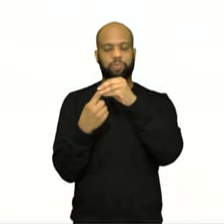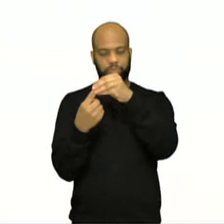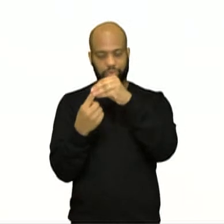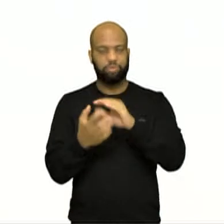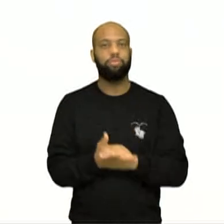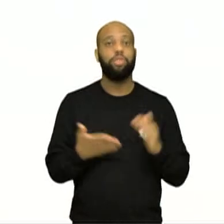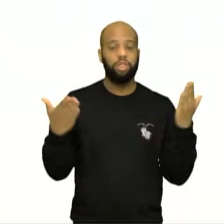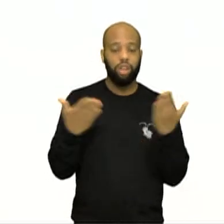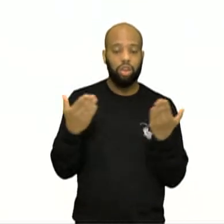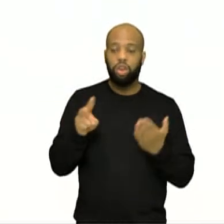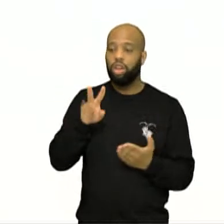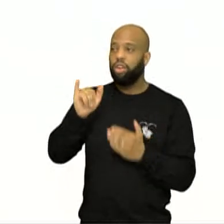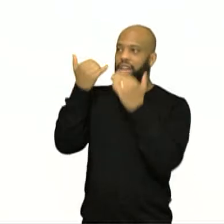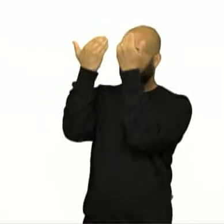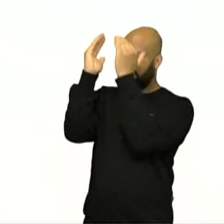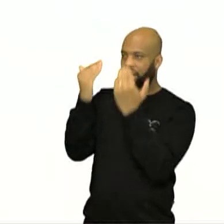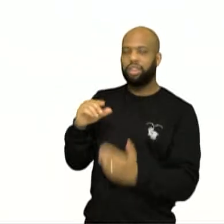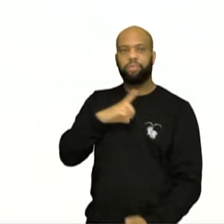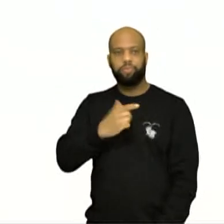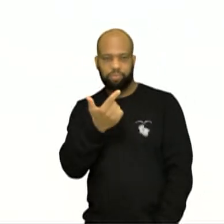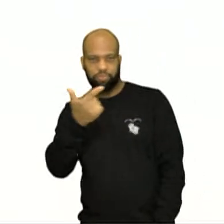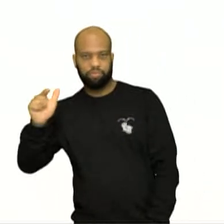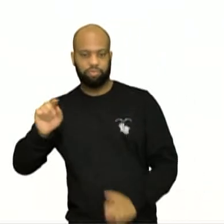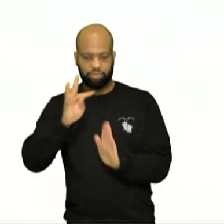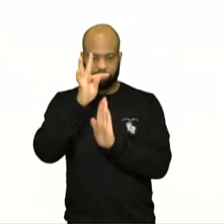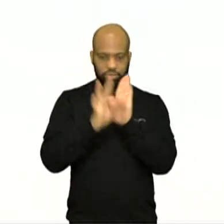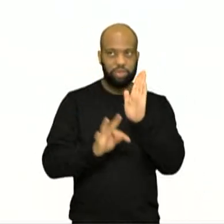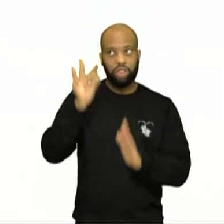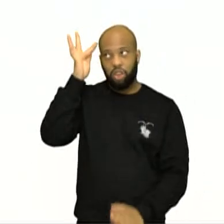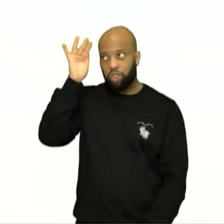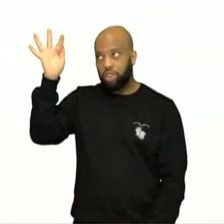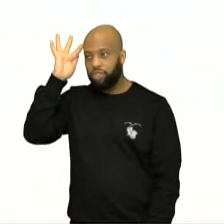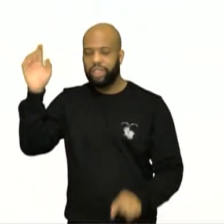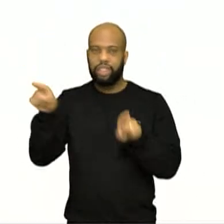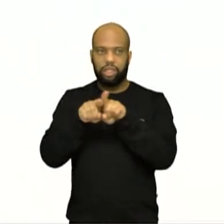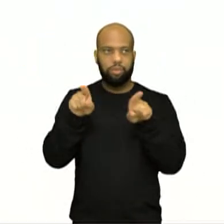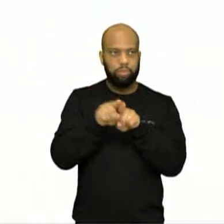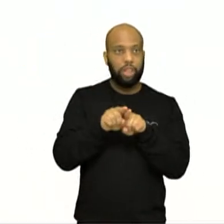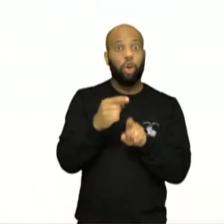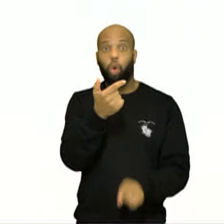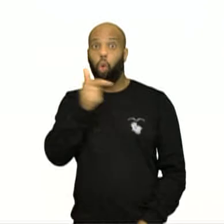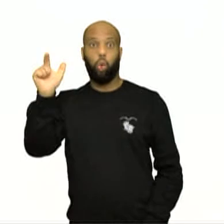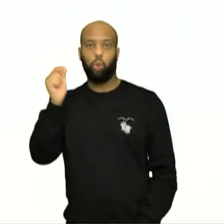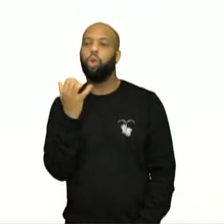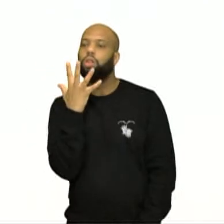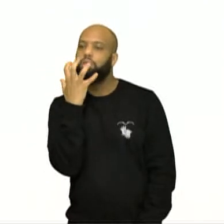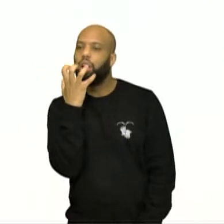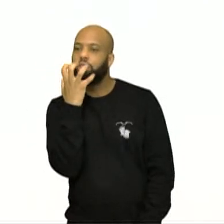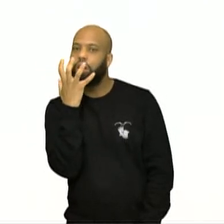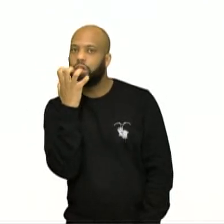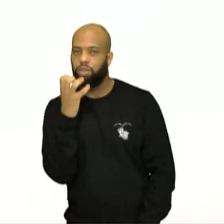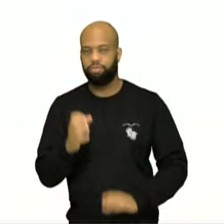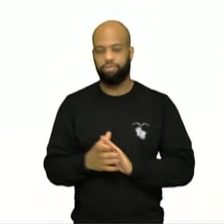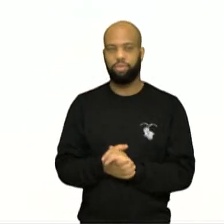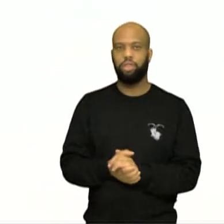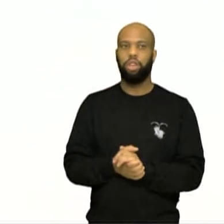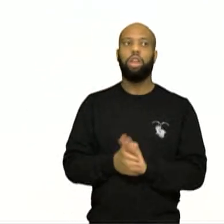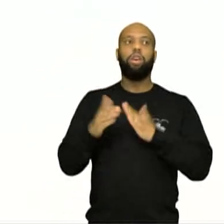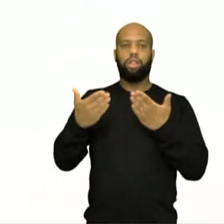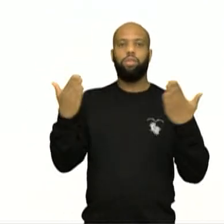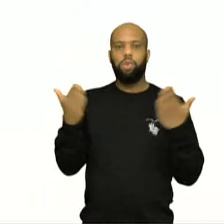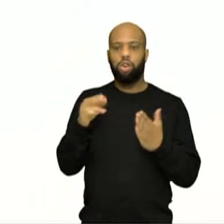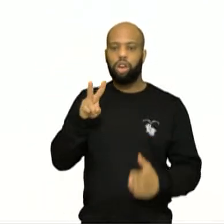vamos analisar um outro texto filosófico de um filósofo diferente chamado Friedrich Nietzsche, né? Então